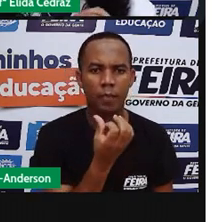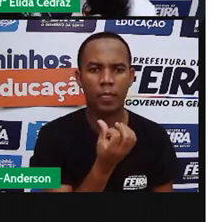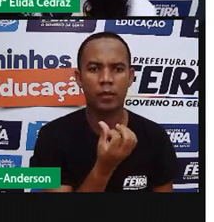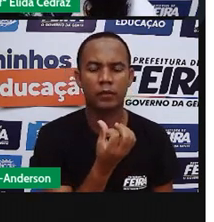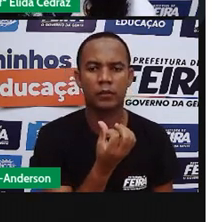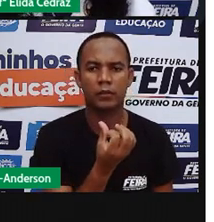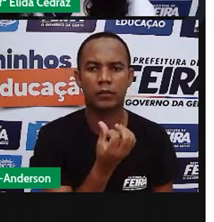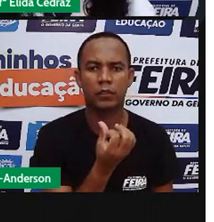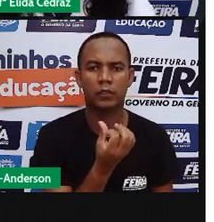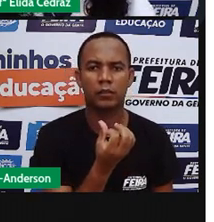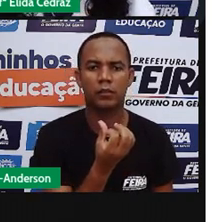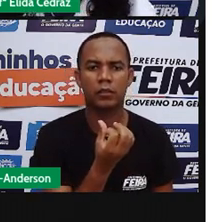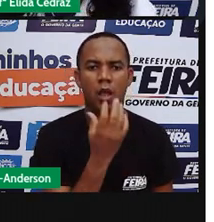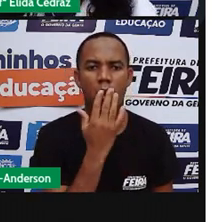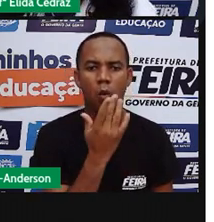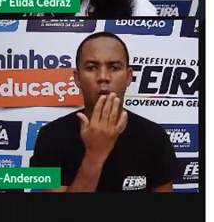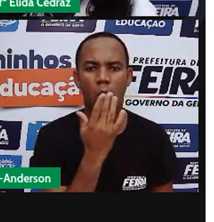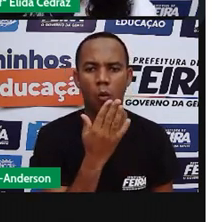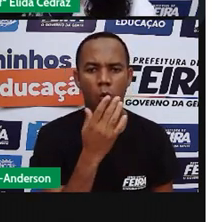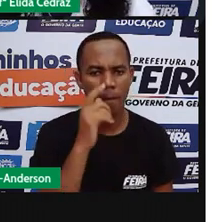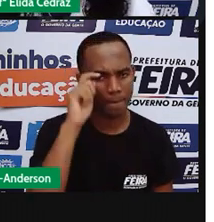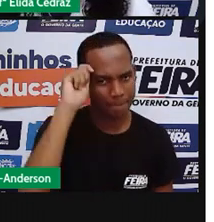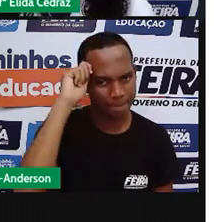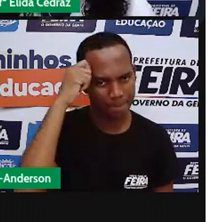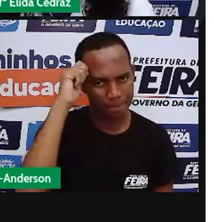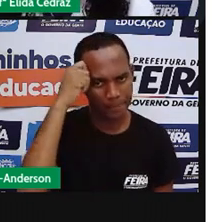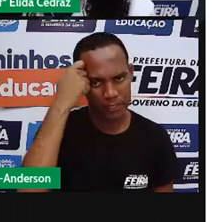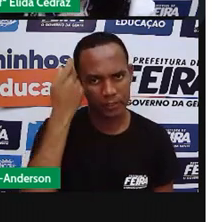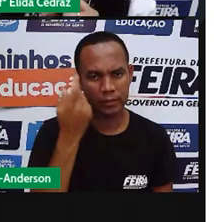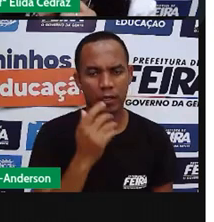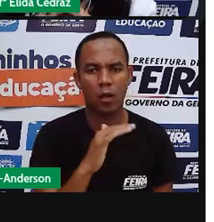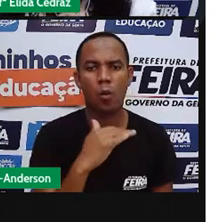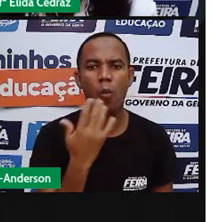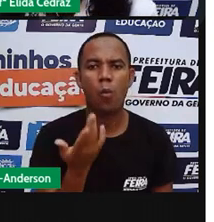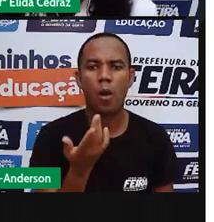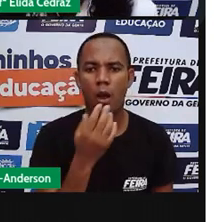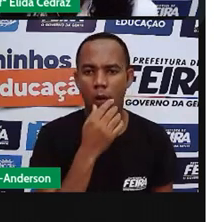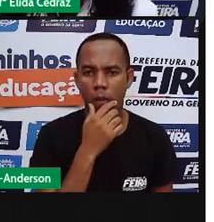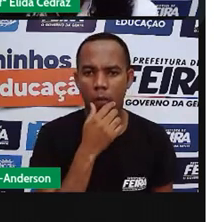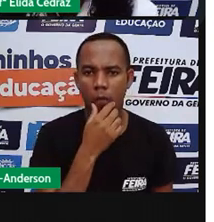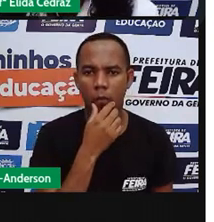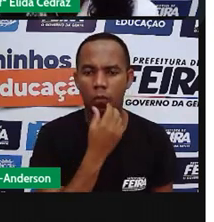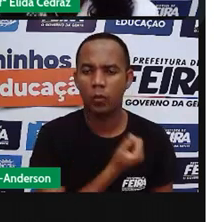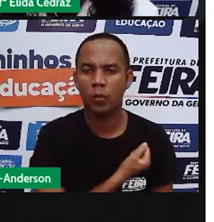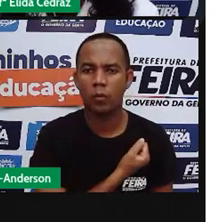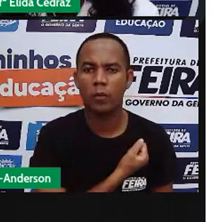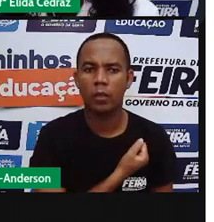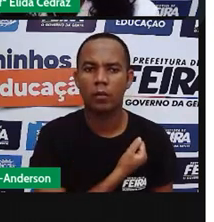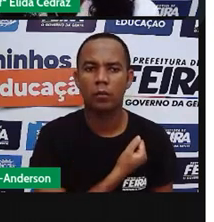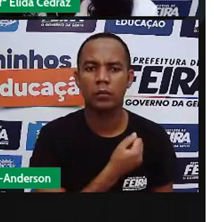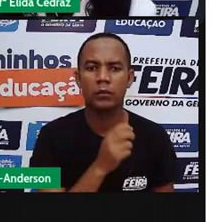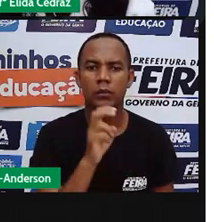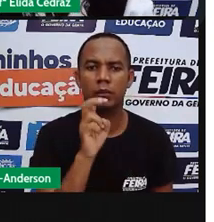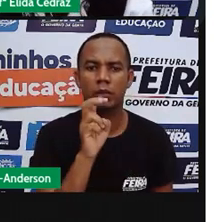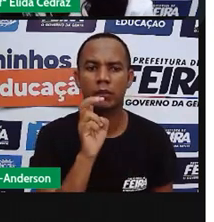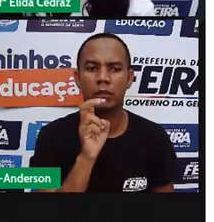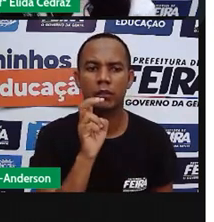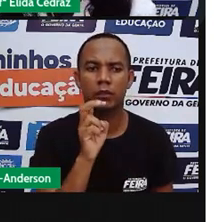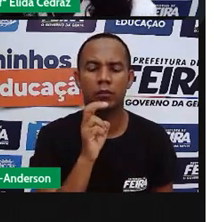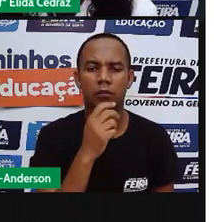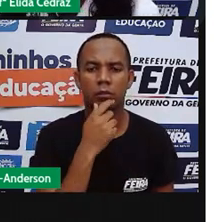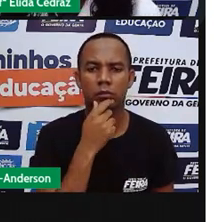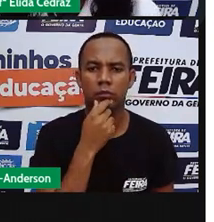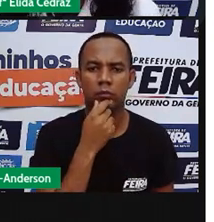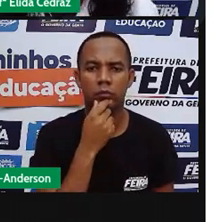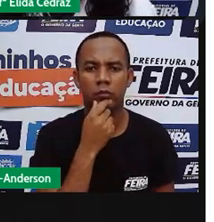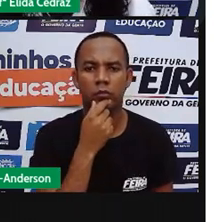número 6. A cor preta. A cor preta na legenda, que número? O número